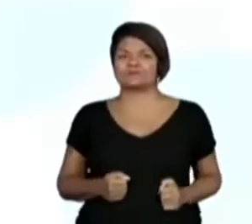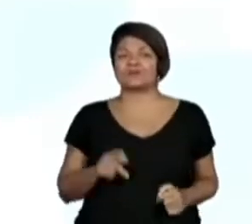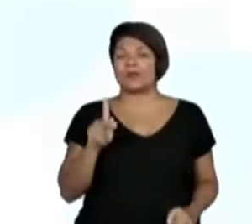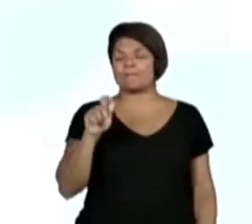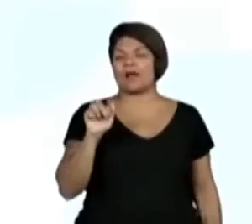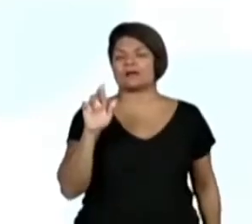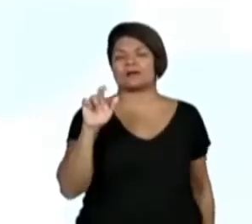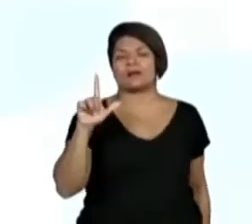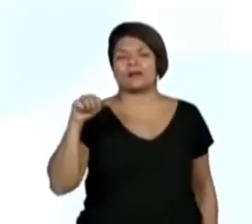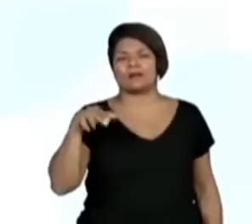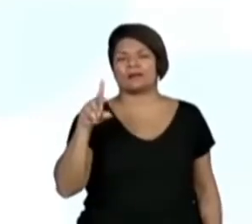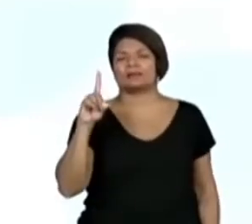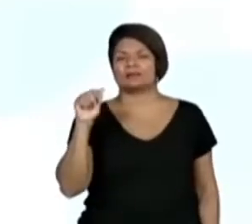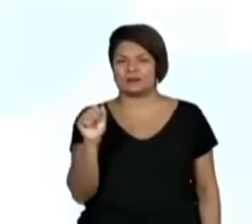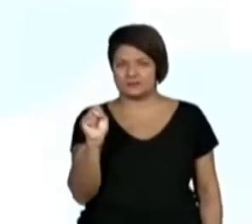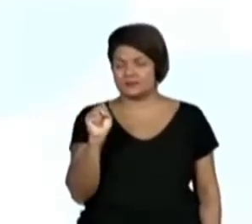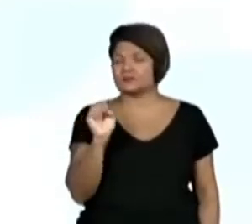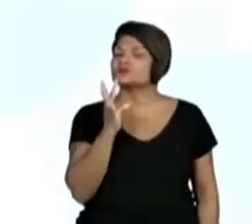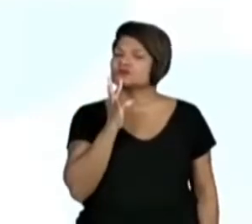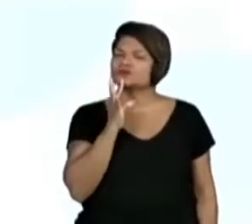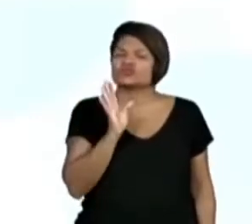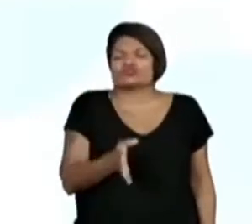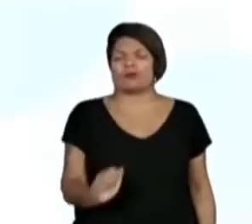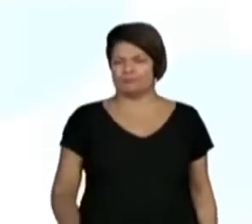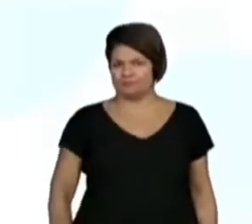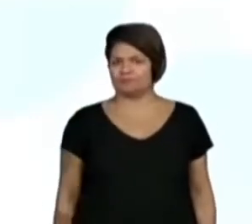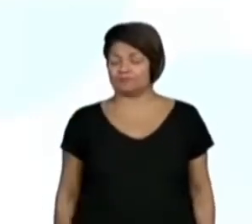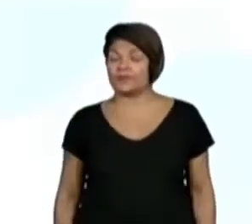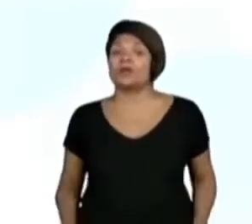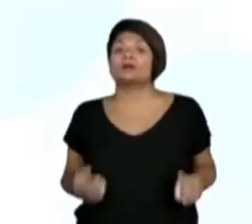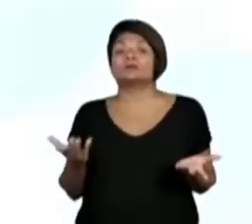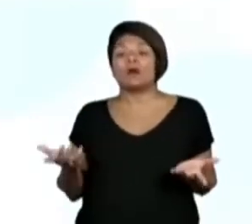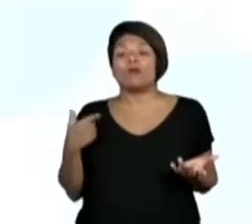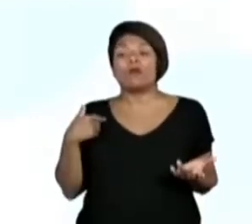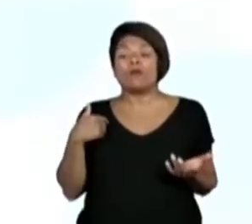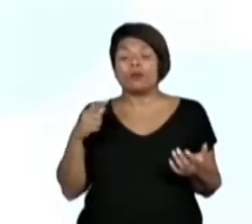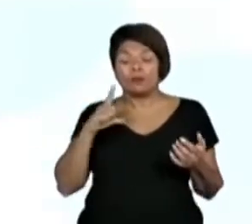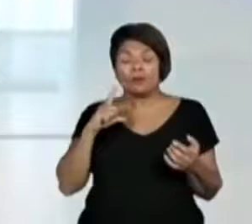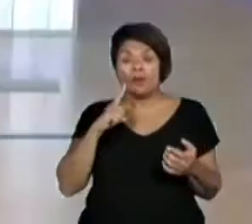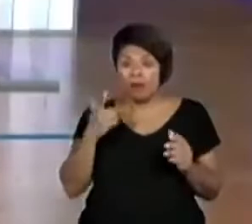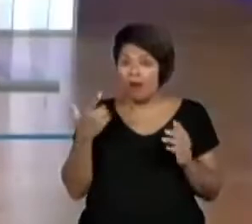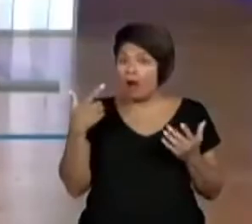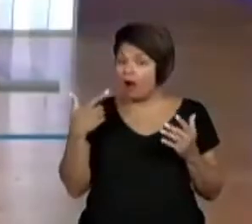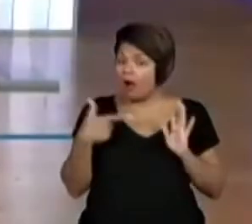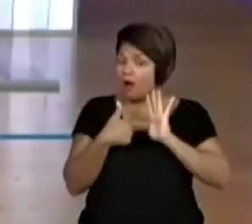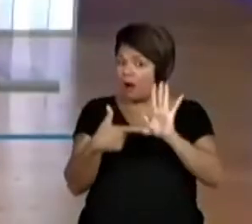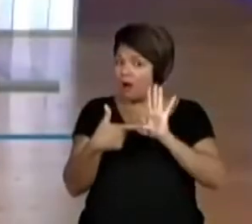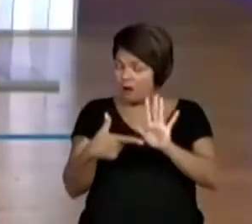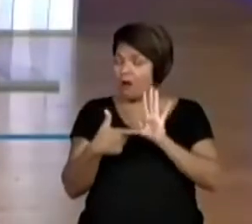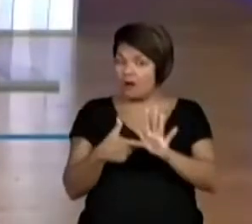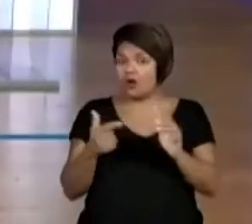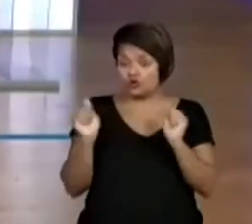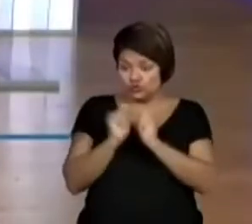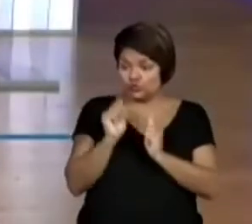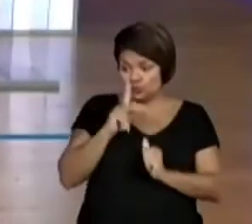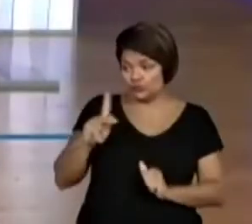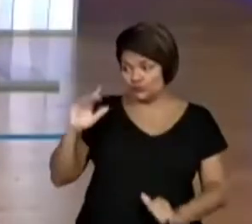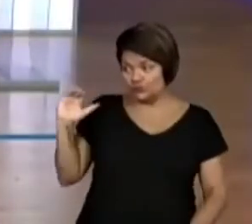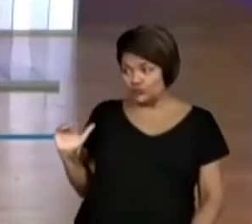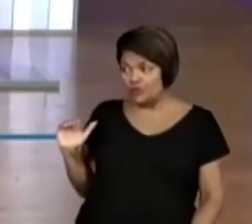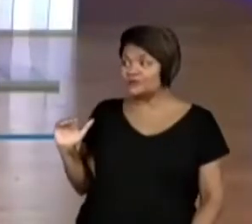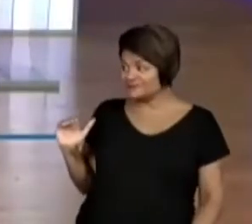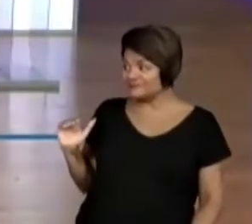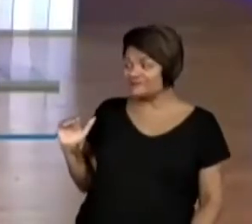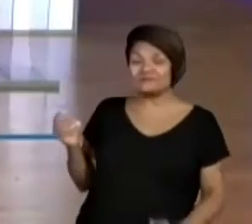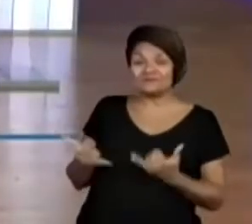Parlendas conhecidas. Então, nós vamos ter uma aula que eu vou poder apresentar com a professora Joyce mais parlendas. Isso quer dizer que a